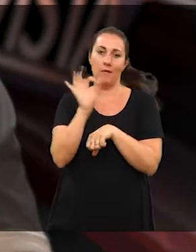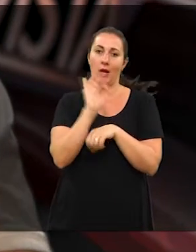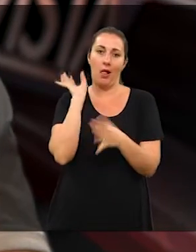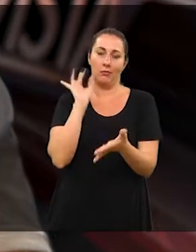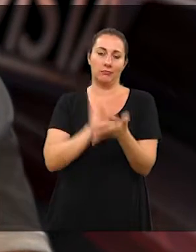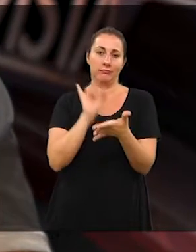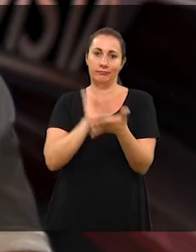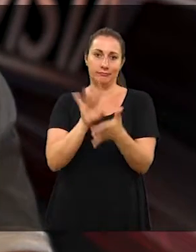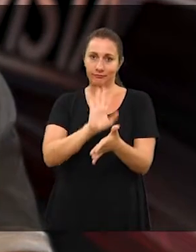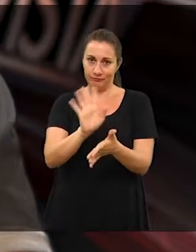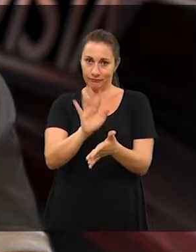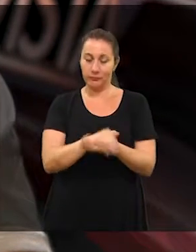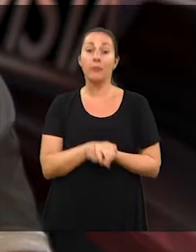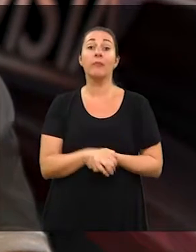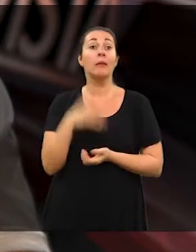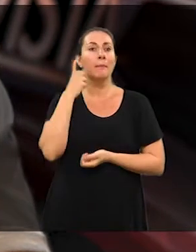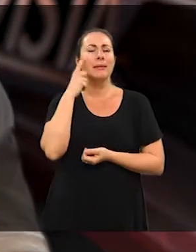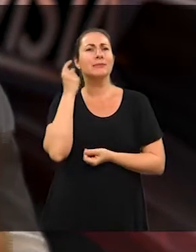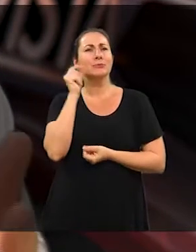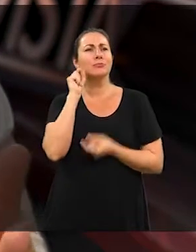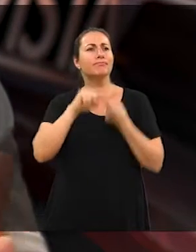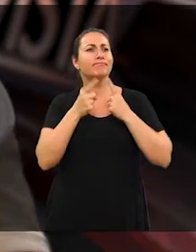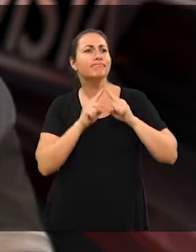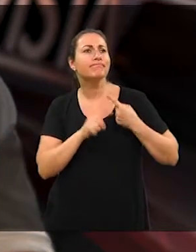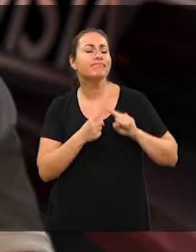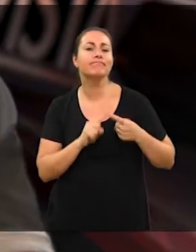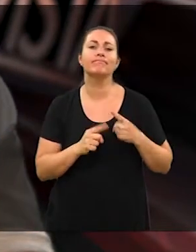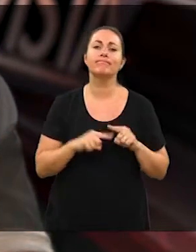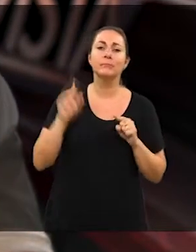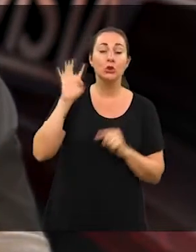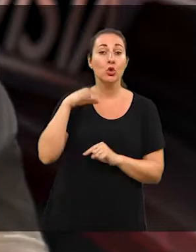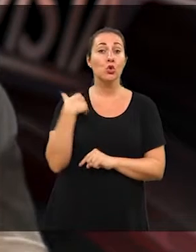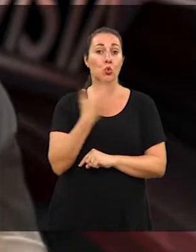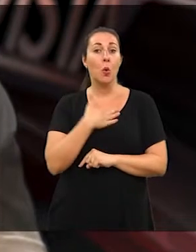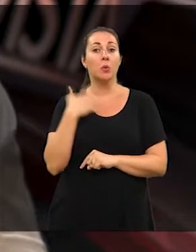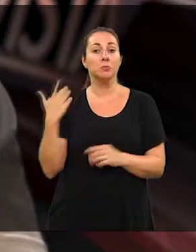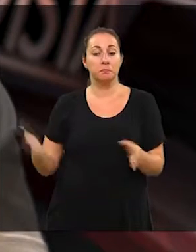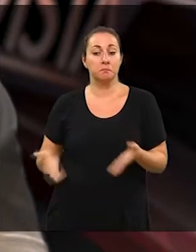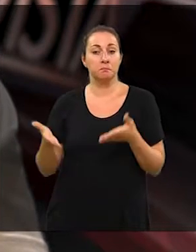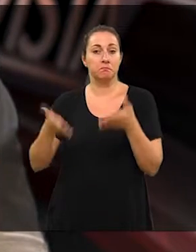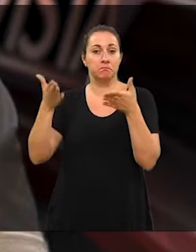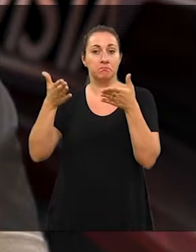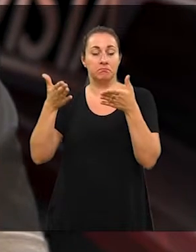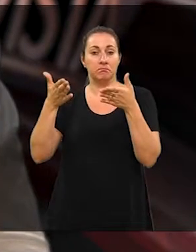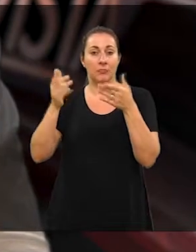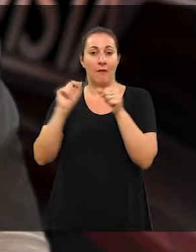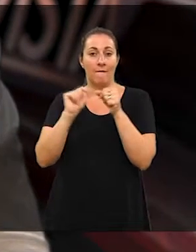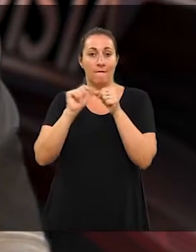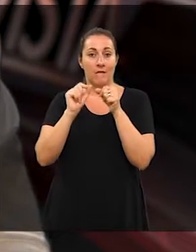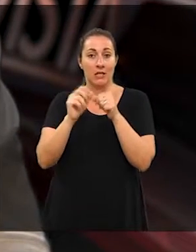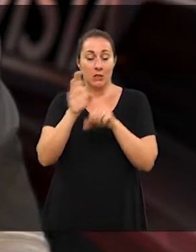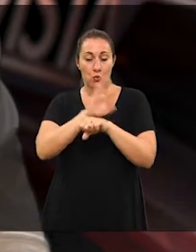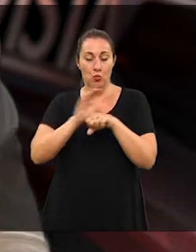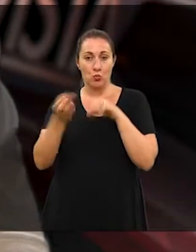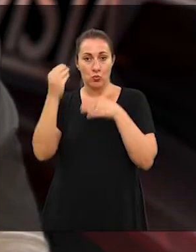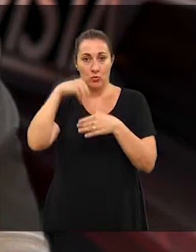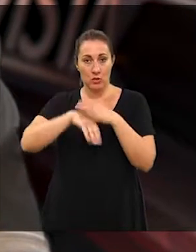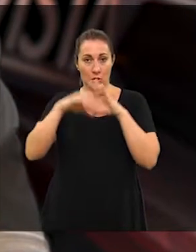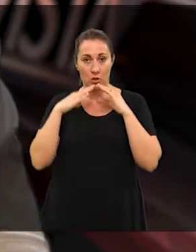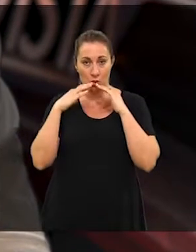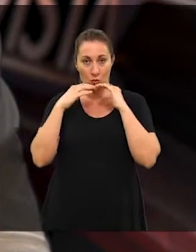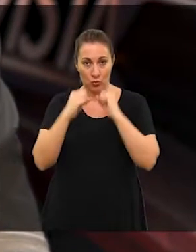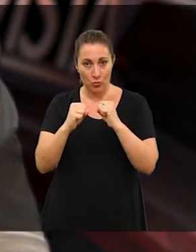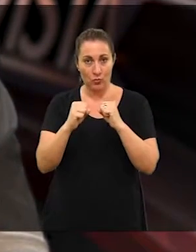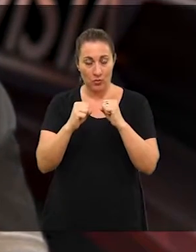a realidade que tem. Então, nós estamos pensando e conversando com a Clarice também para nós desenvolver e fazer um dentro da própria coordenadoria, falando